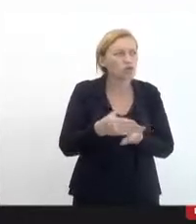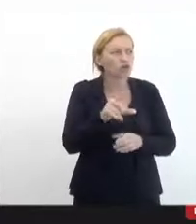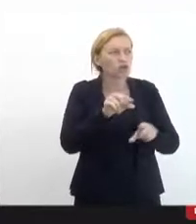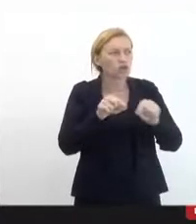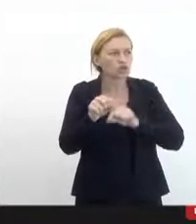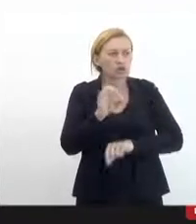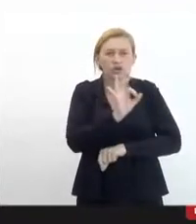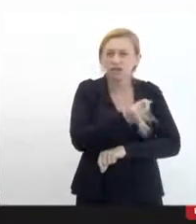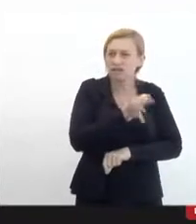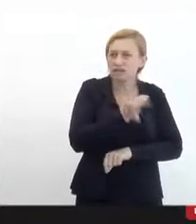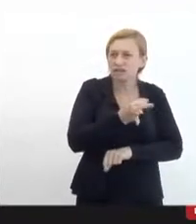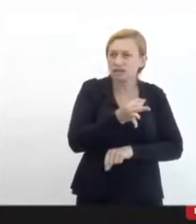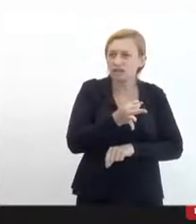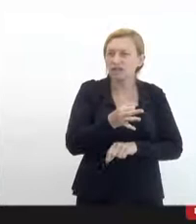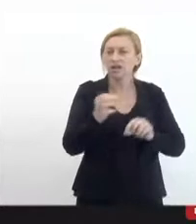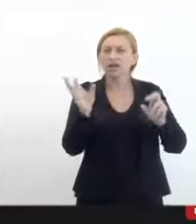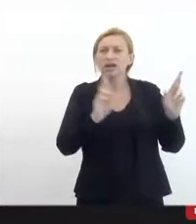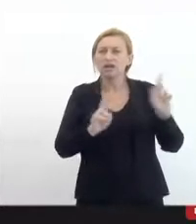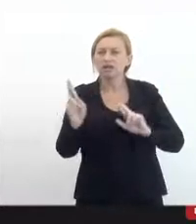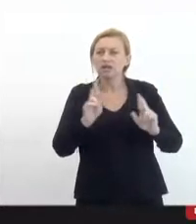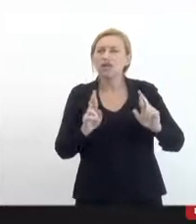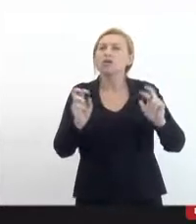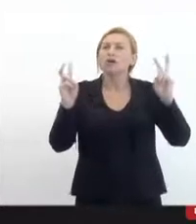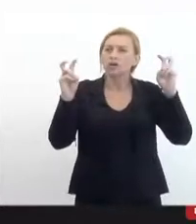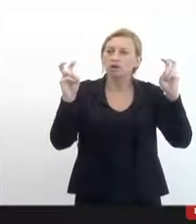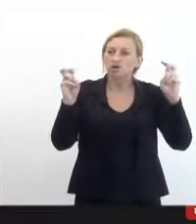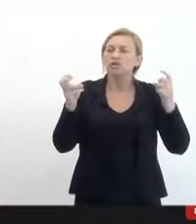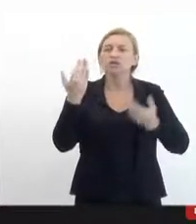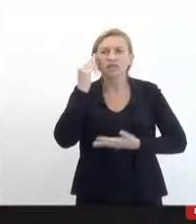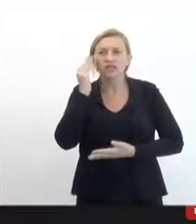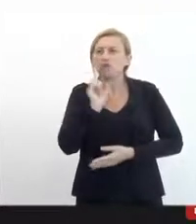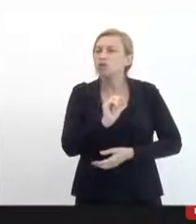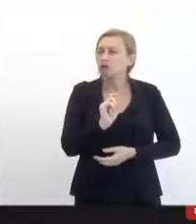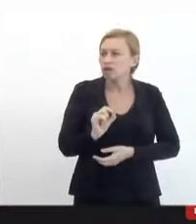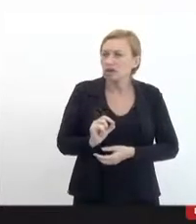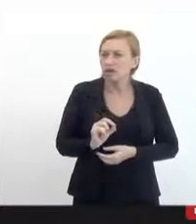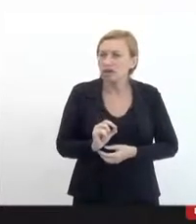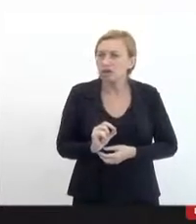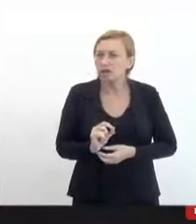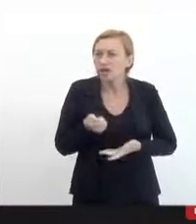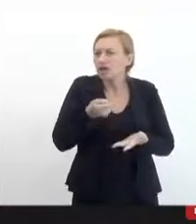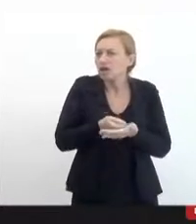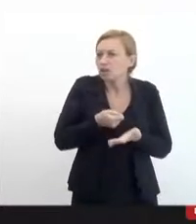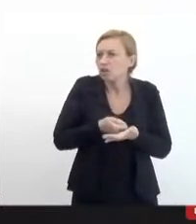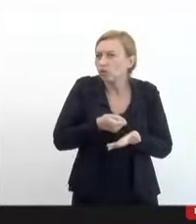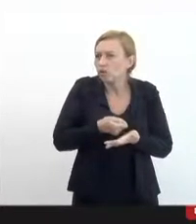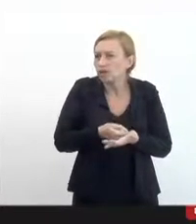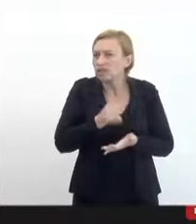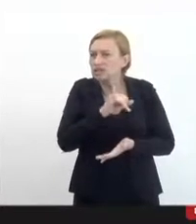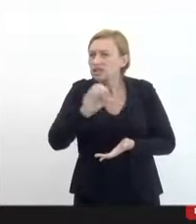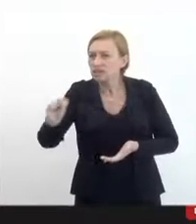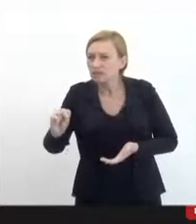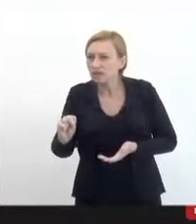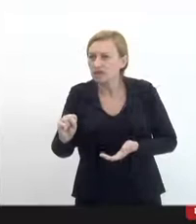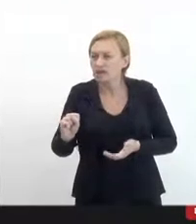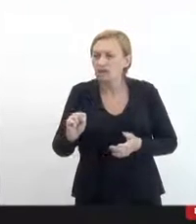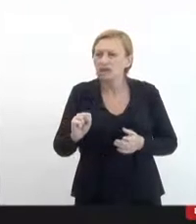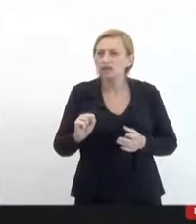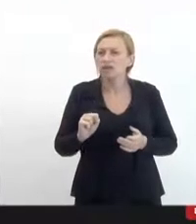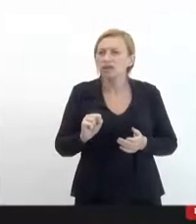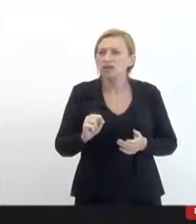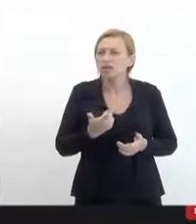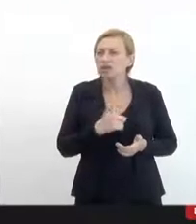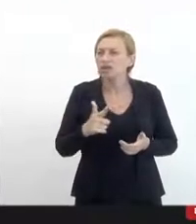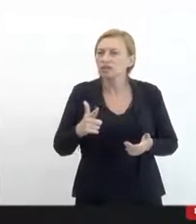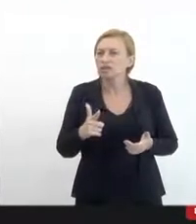favoráveis em relação a esse assunto. E a gente entende ali que a cobrança de CMS em operações que não tem uma